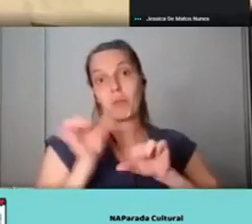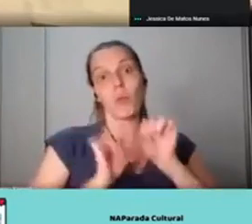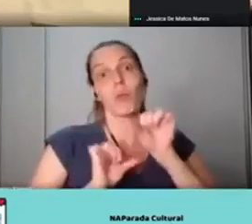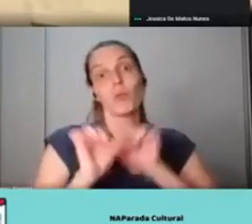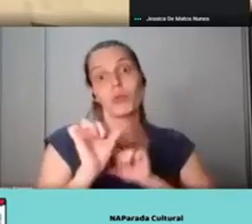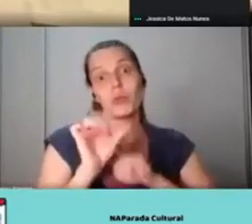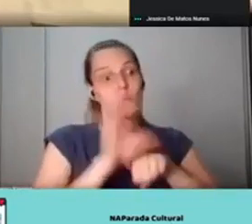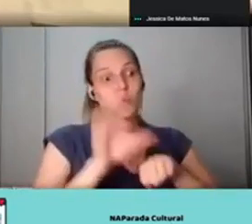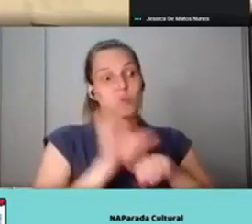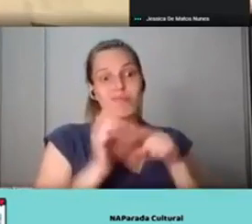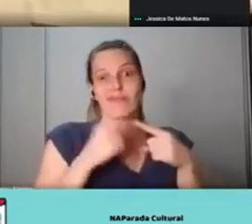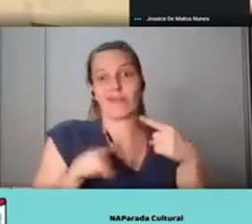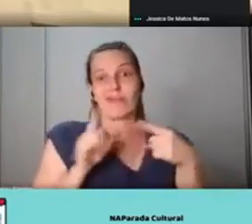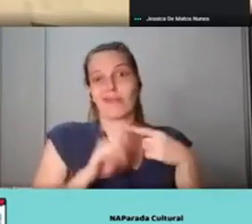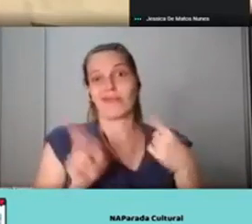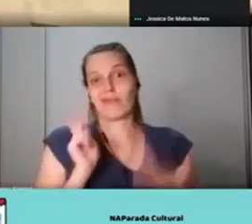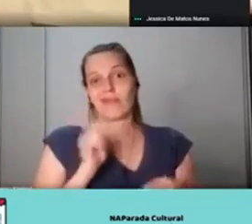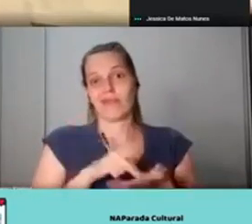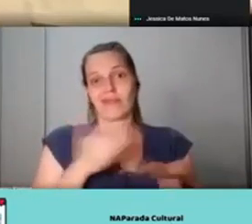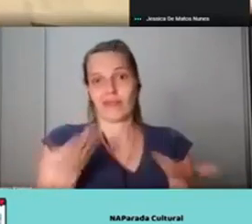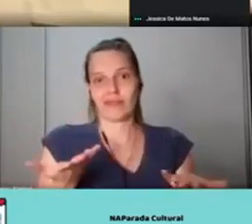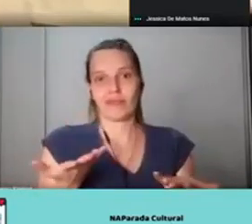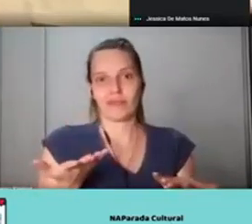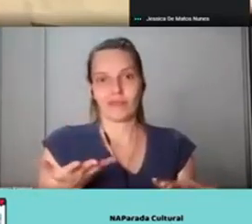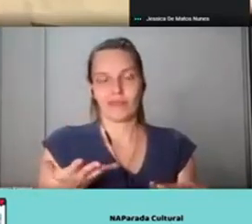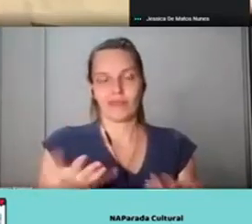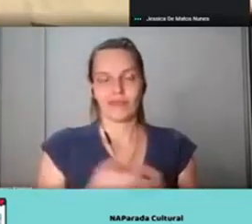né? uhum, uhum, uhum.